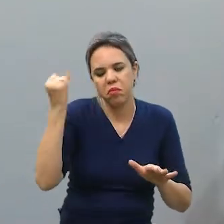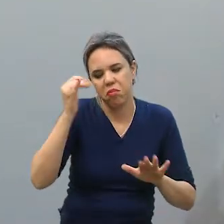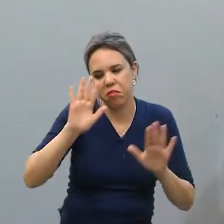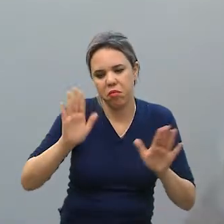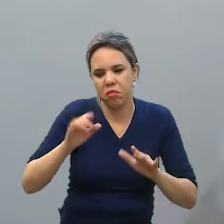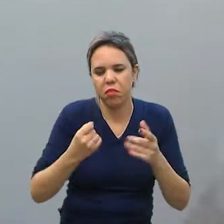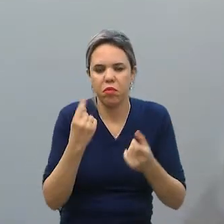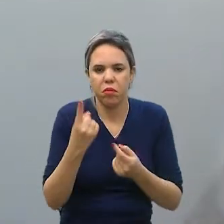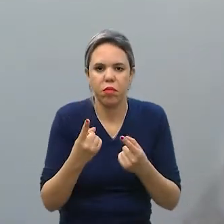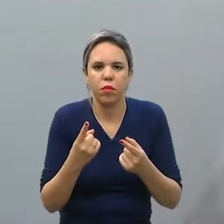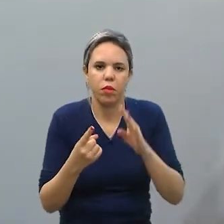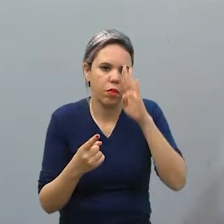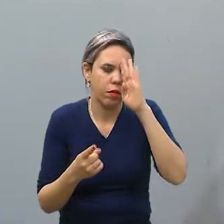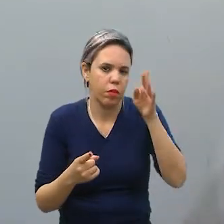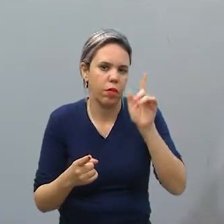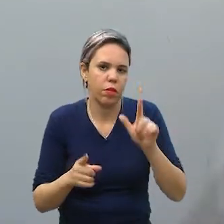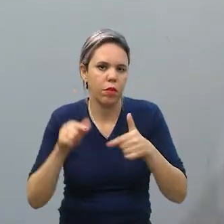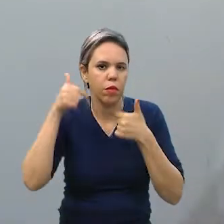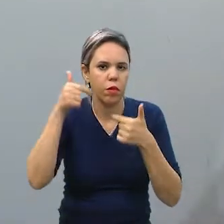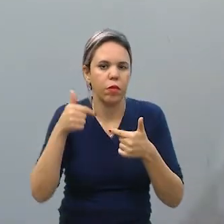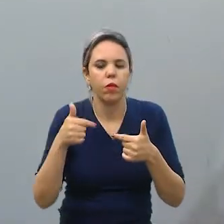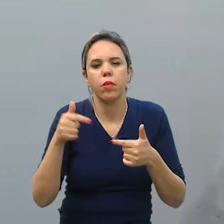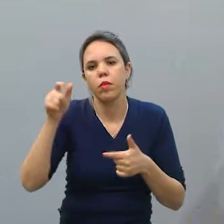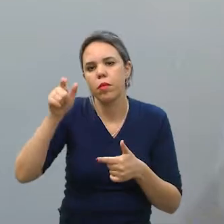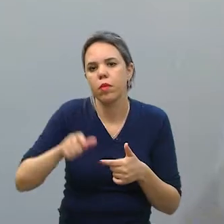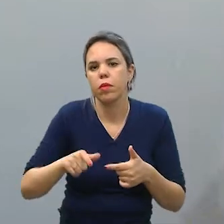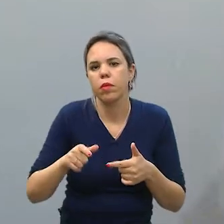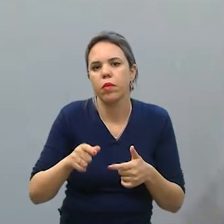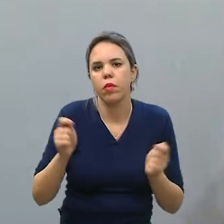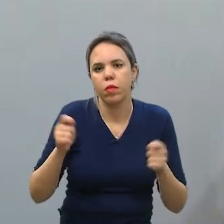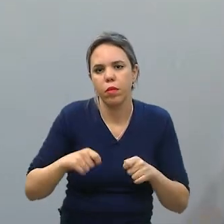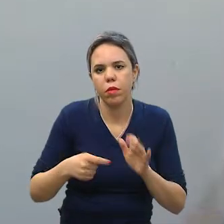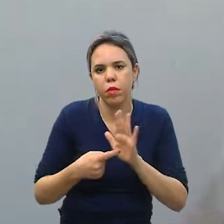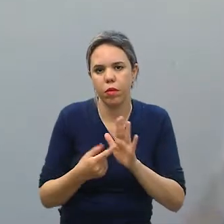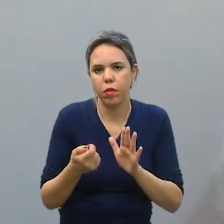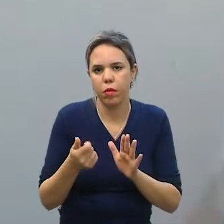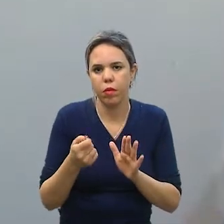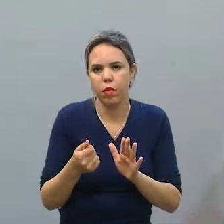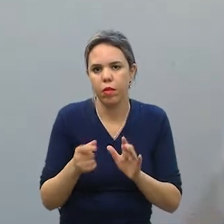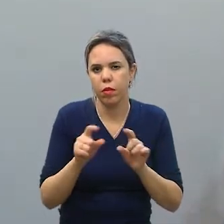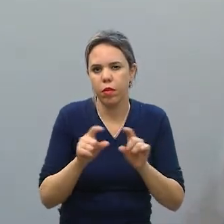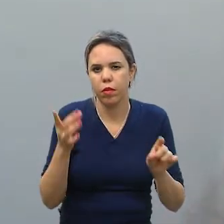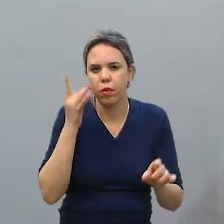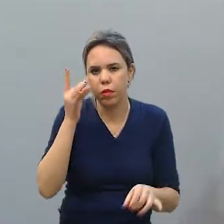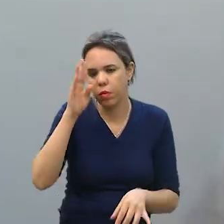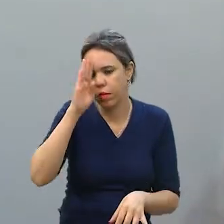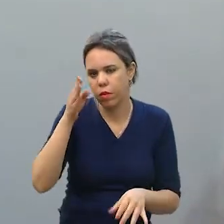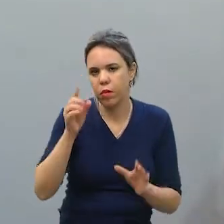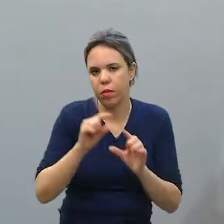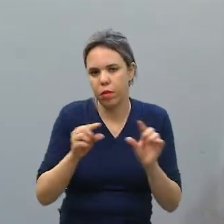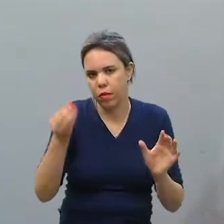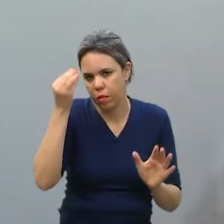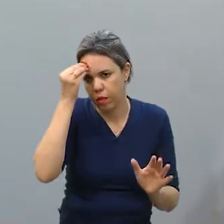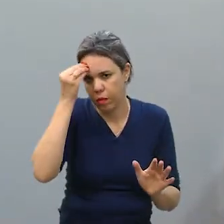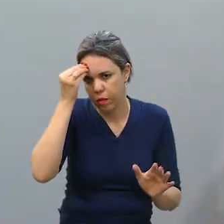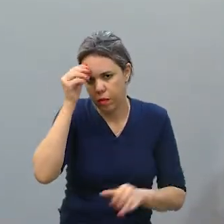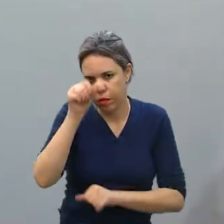importância assim. Os principais personagens ou aqueles que podem até aparecer pouco, mas têm uma presença fundamental que vai